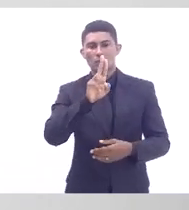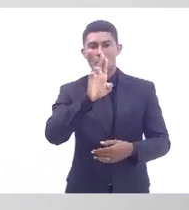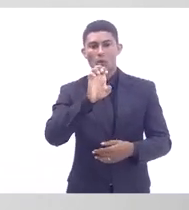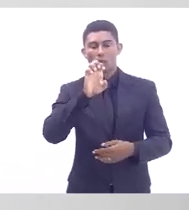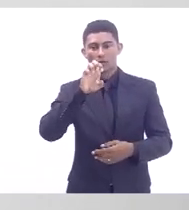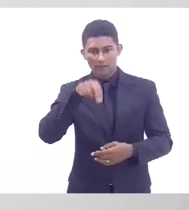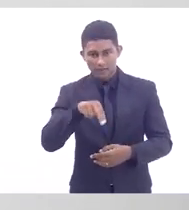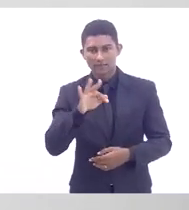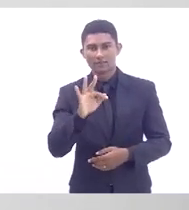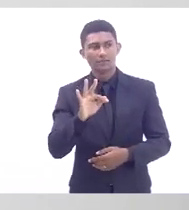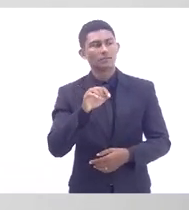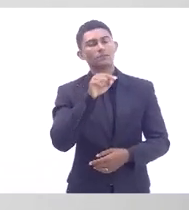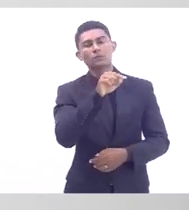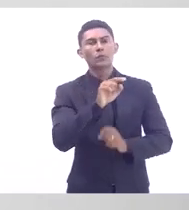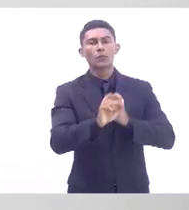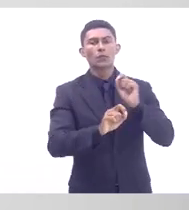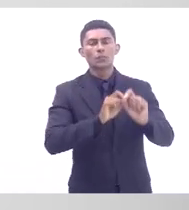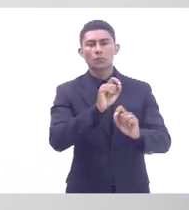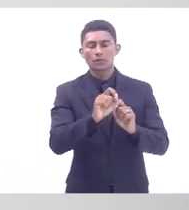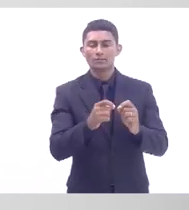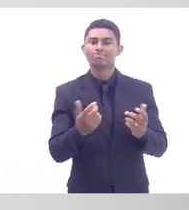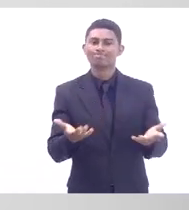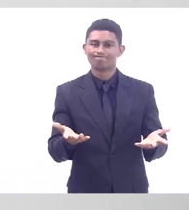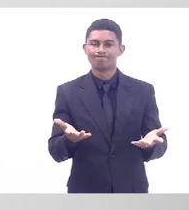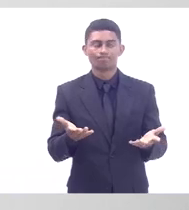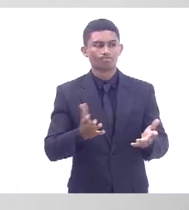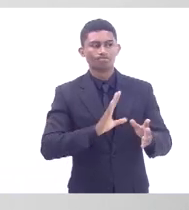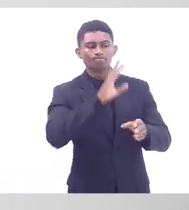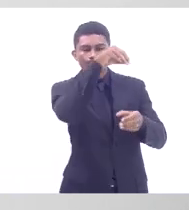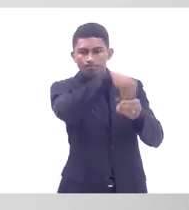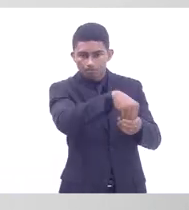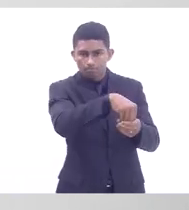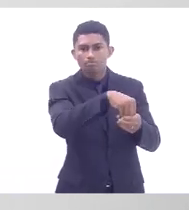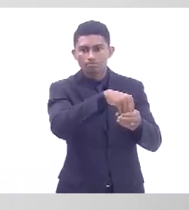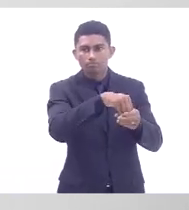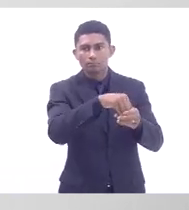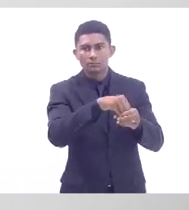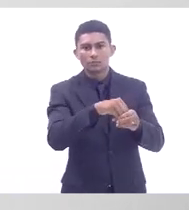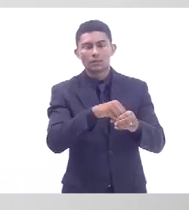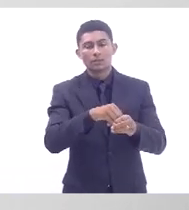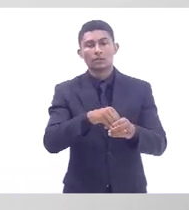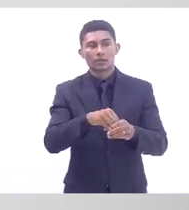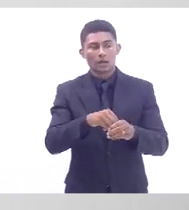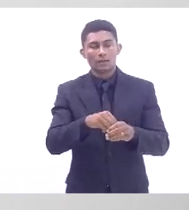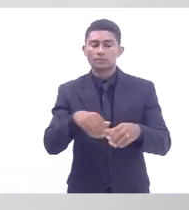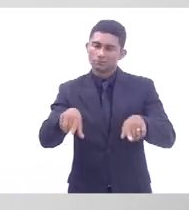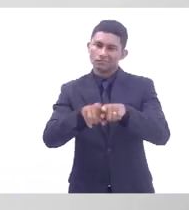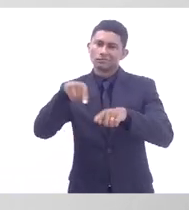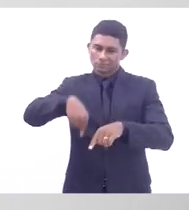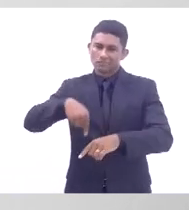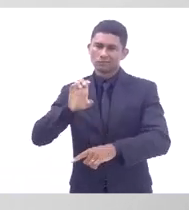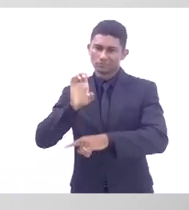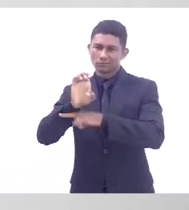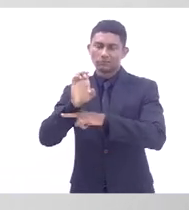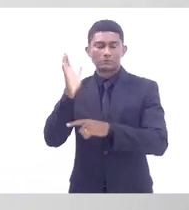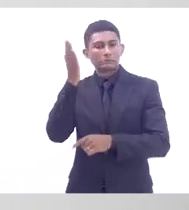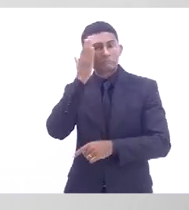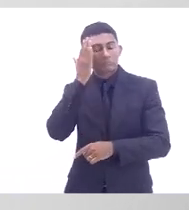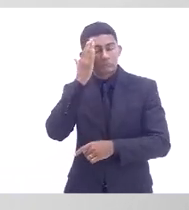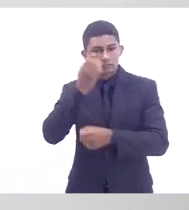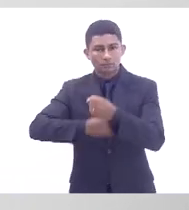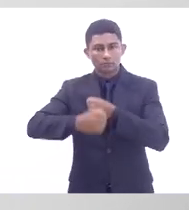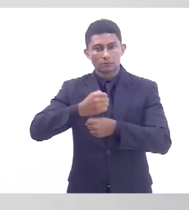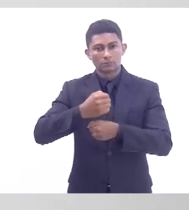dizem respeito ao conjunto das condições de funcionamento é do nosso Estado do Rio de Janeiro enfrentou uma grave